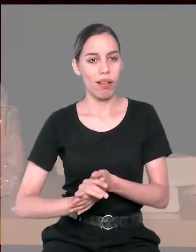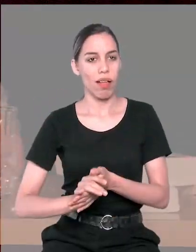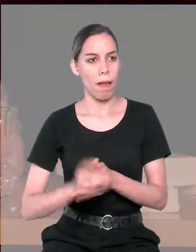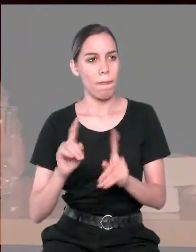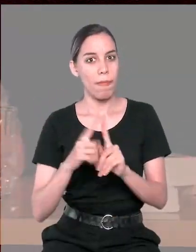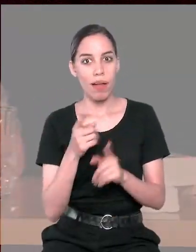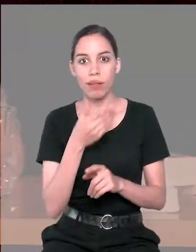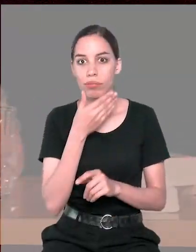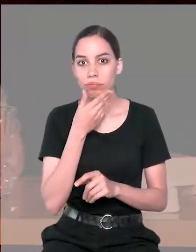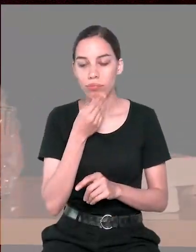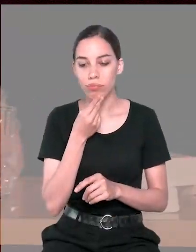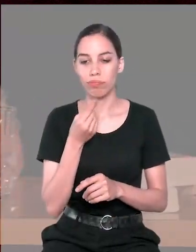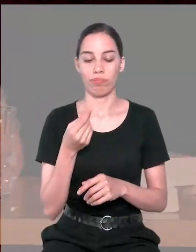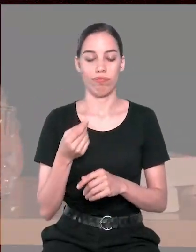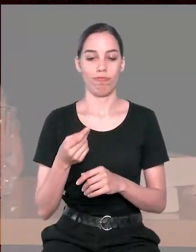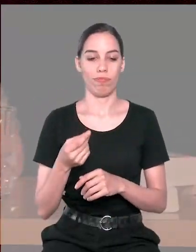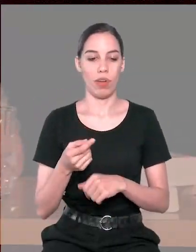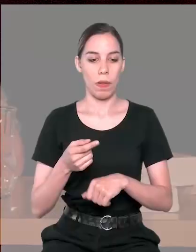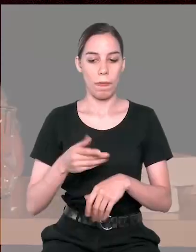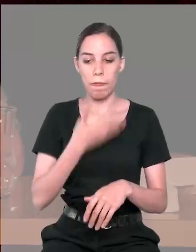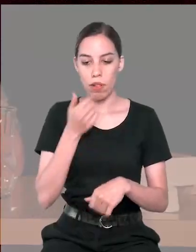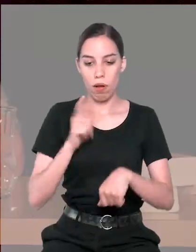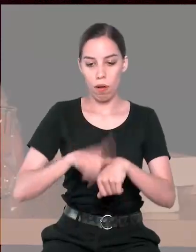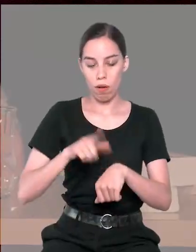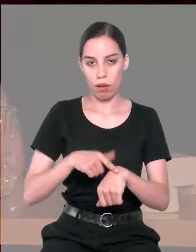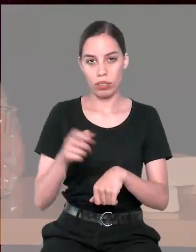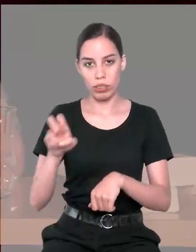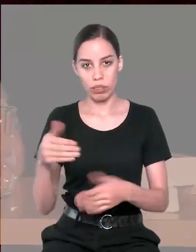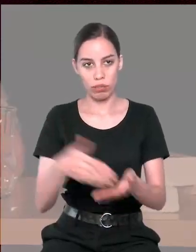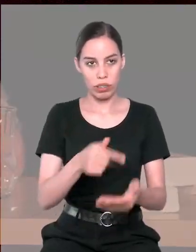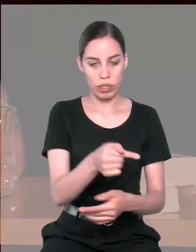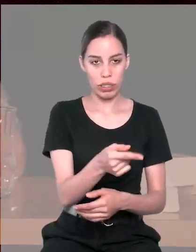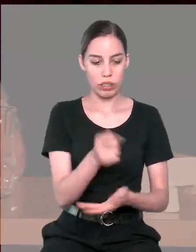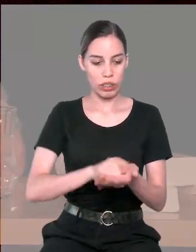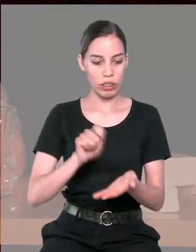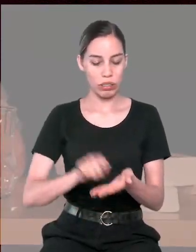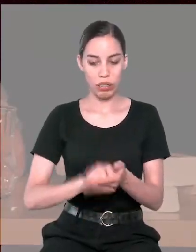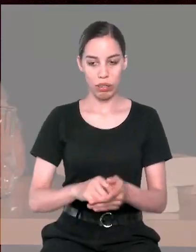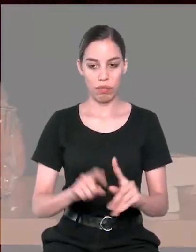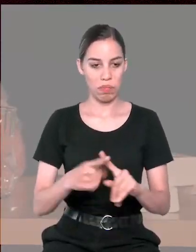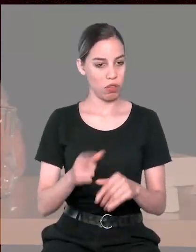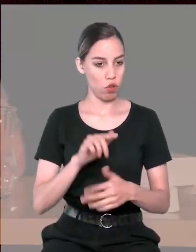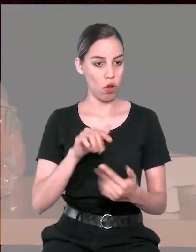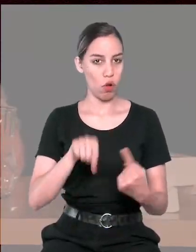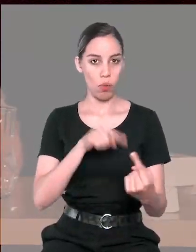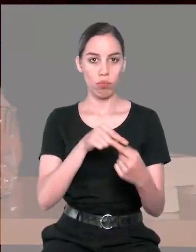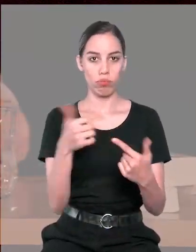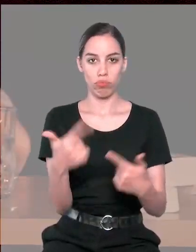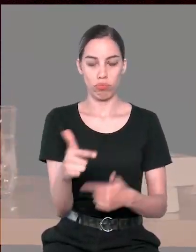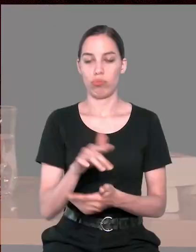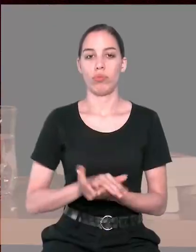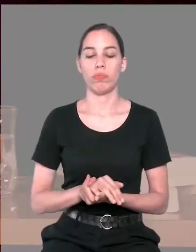dedicar praticamente as melhores horas da sua vida a uma escrita sem finalidade. A uma escrita